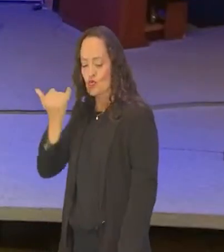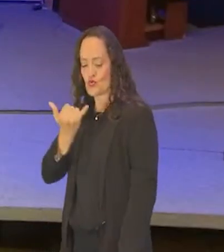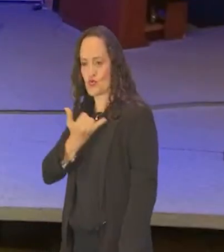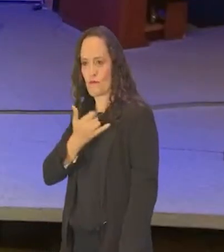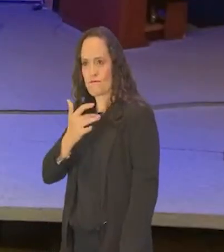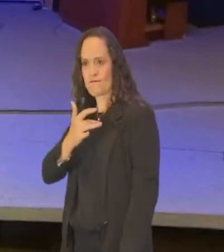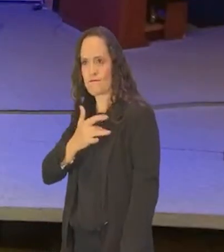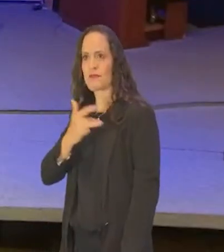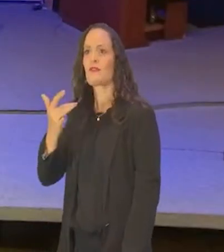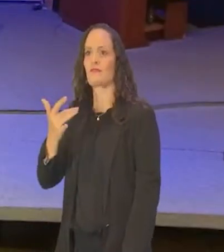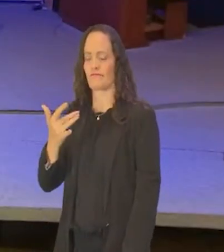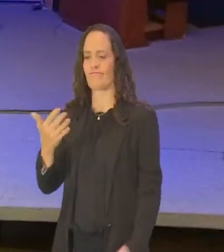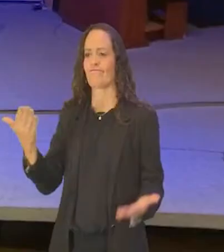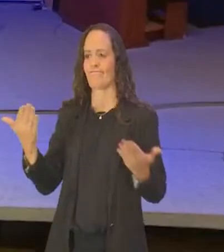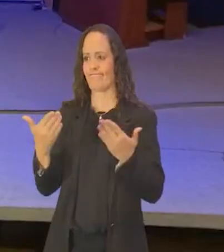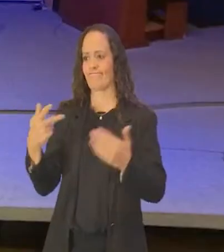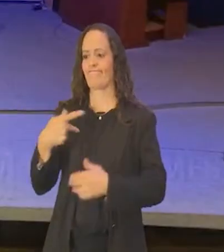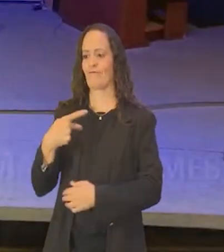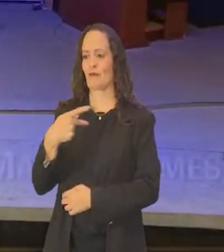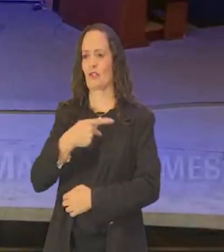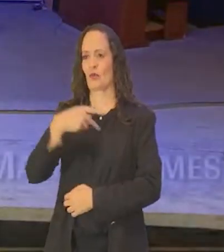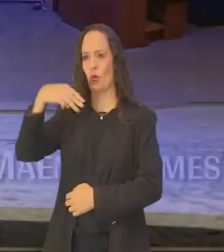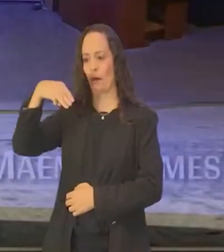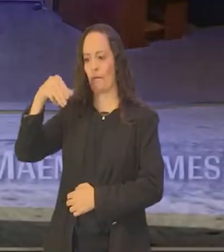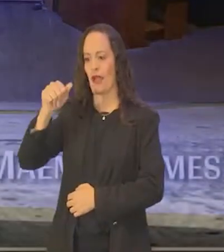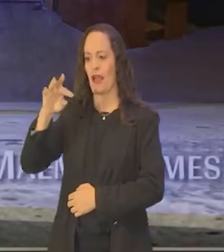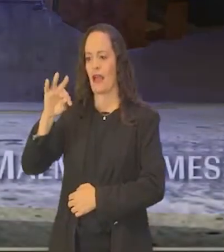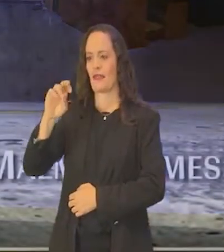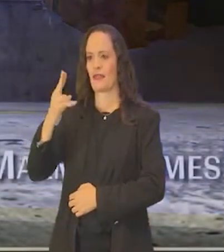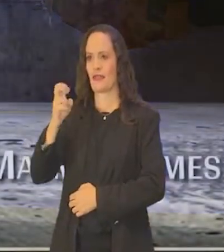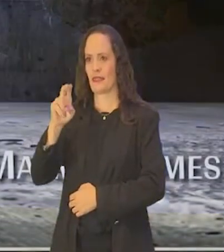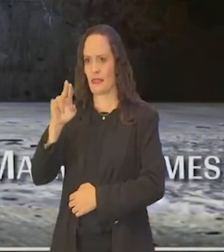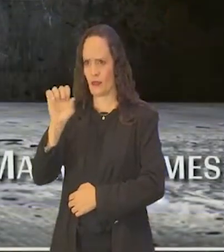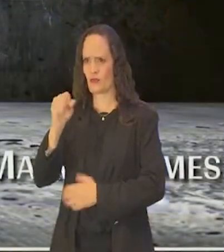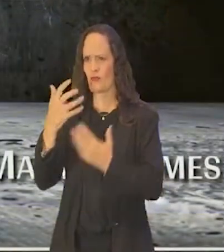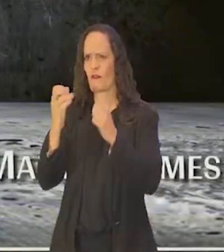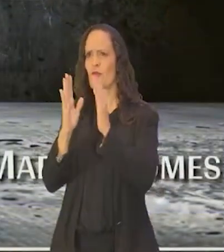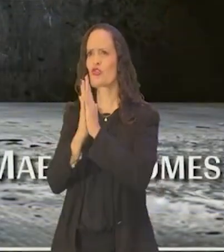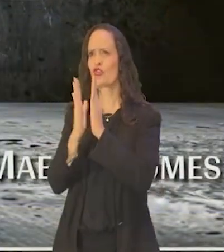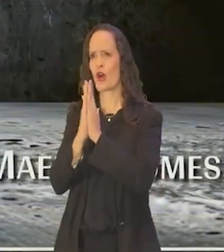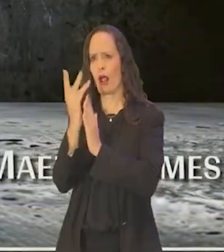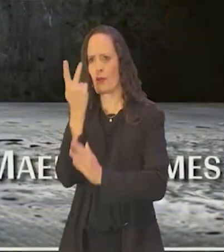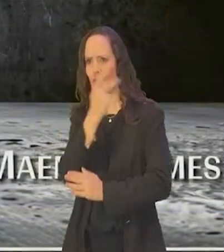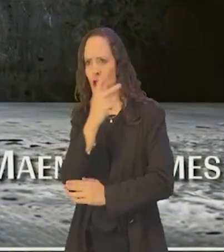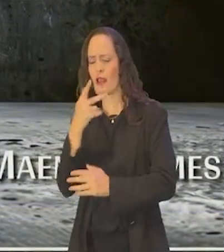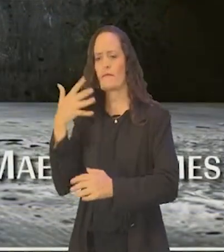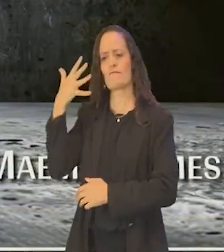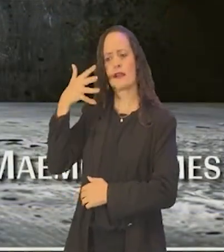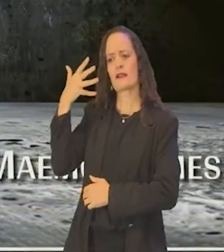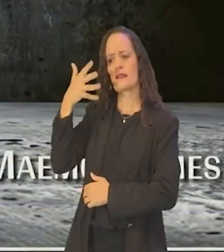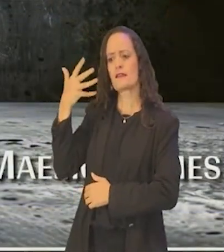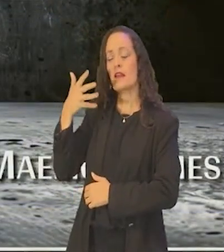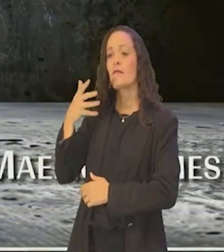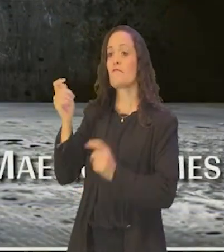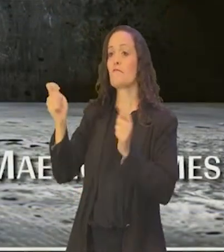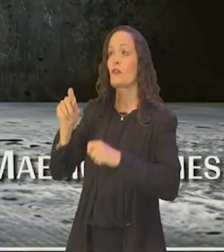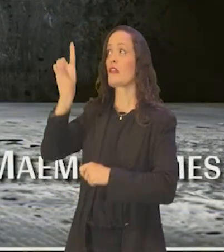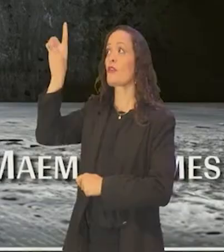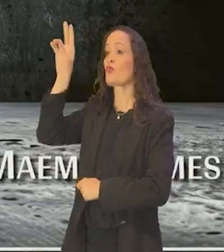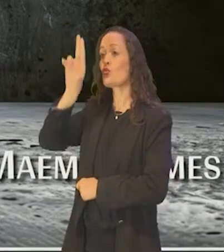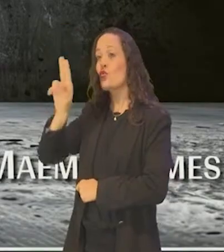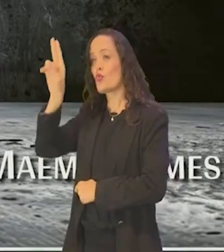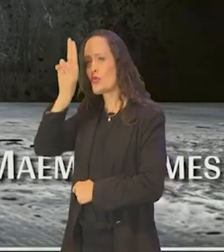Deus através do pastor Mateus. Nós vamos orar agora pela vida do pastor Mateus, para que ele seja